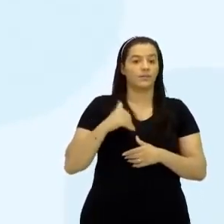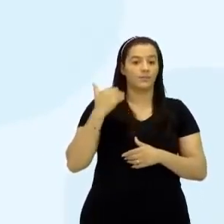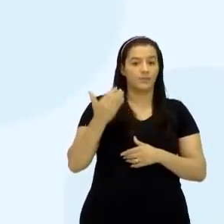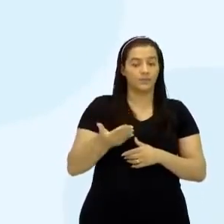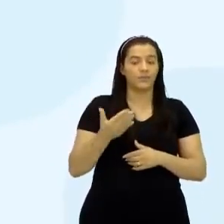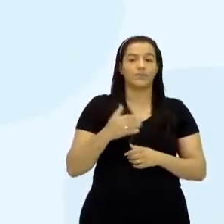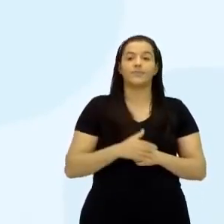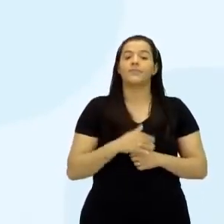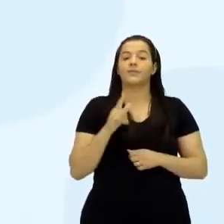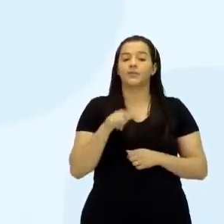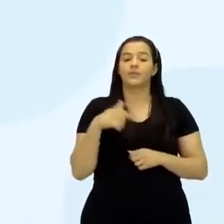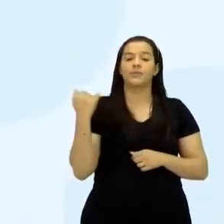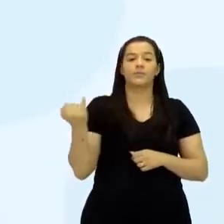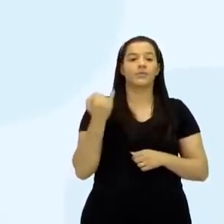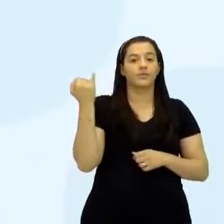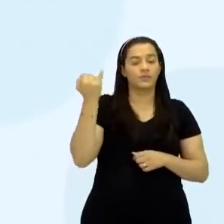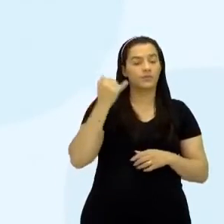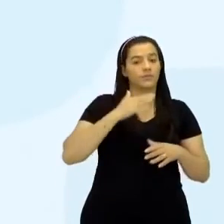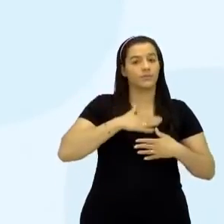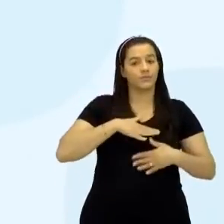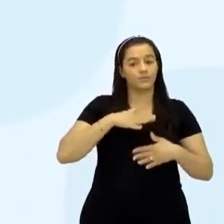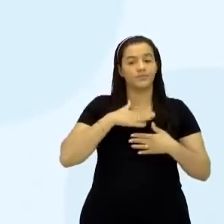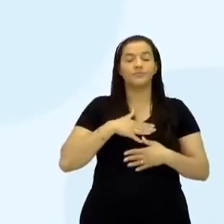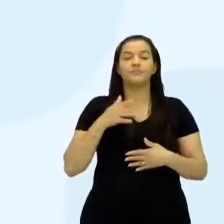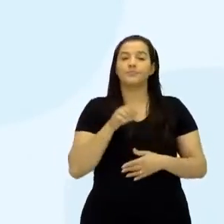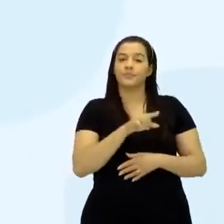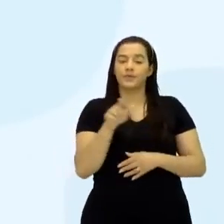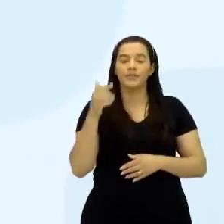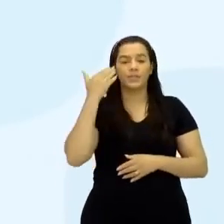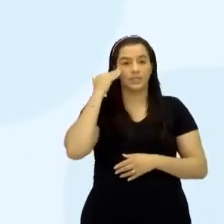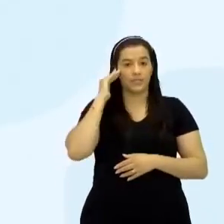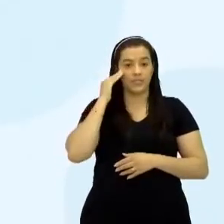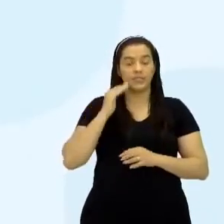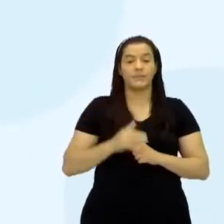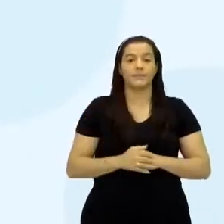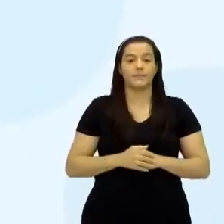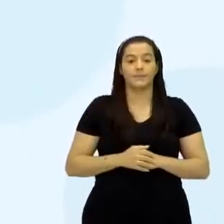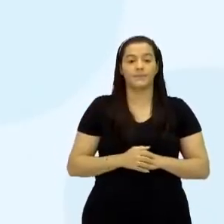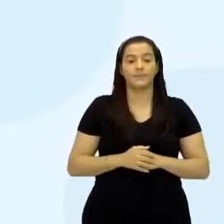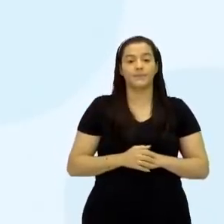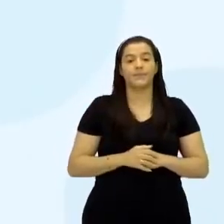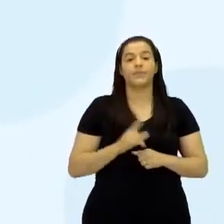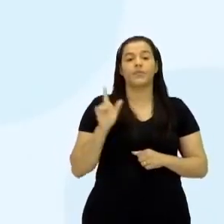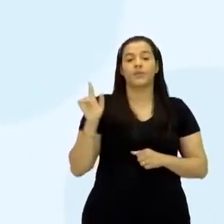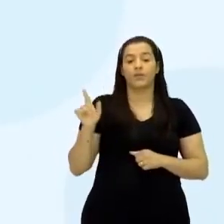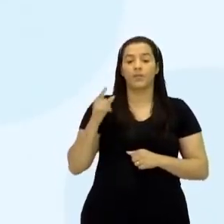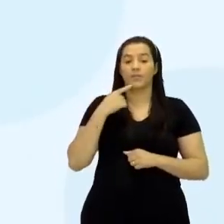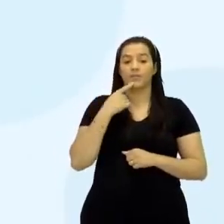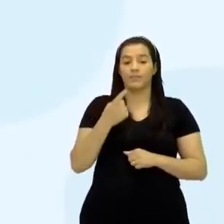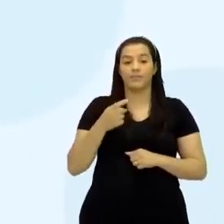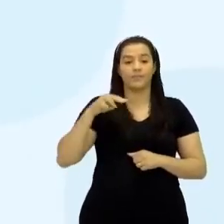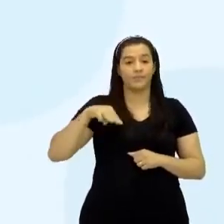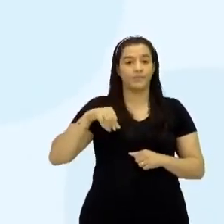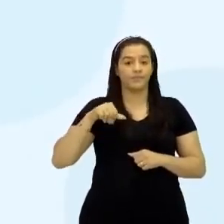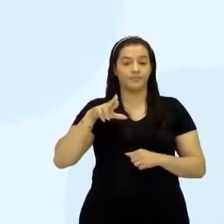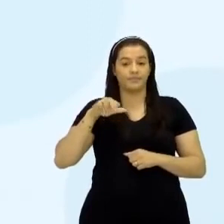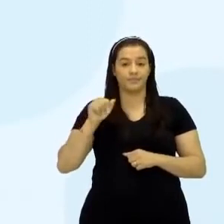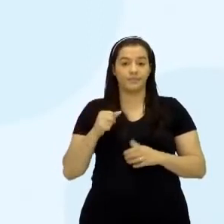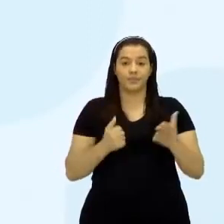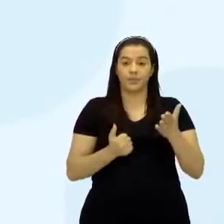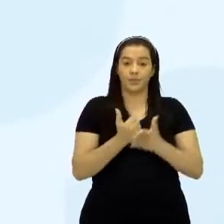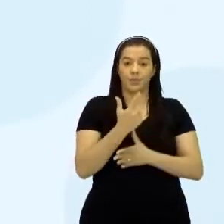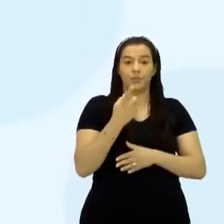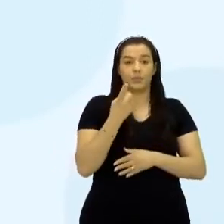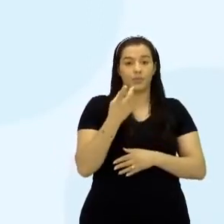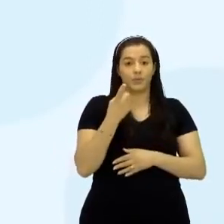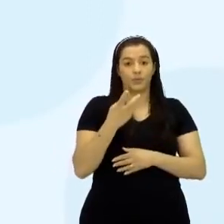não tem problema. O importante é fazer bem devagar mesmo para você compreender, tá bom? Então olha só o que tá falando. Maria comprou 12